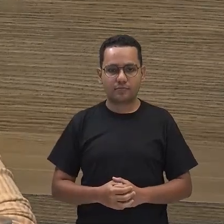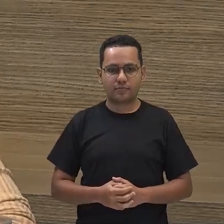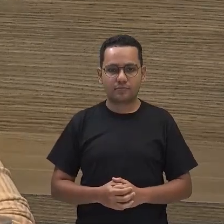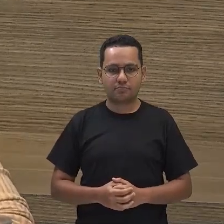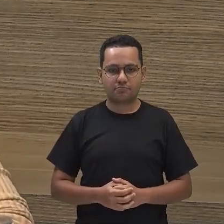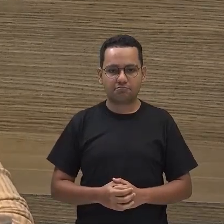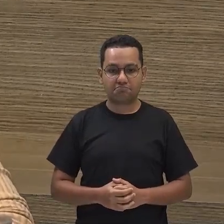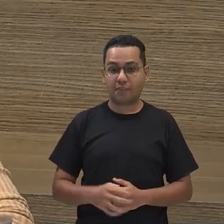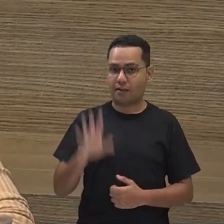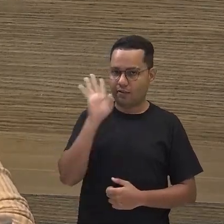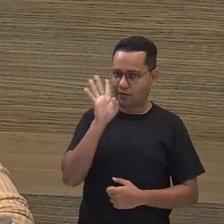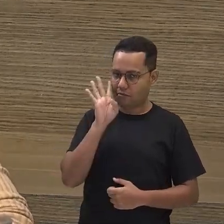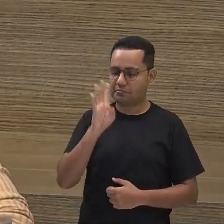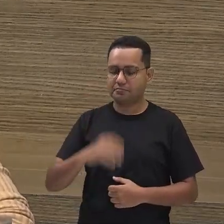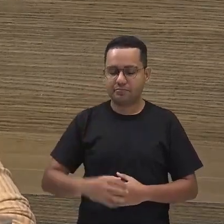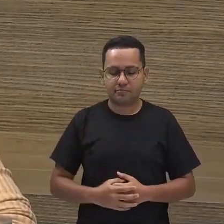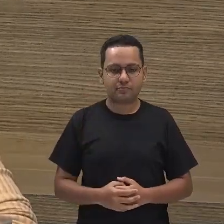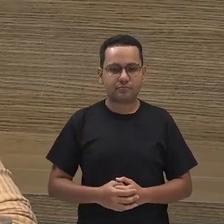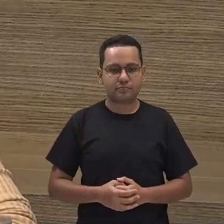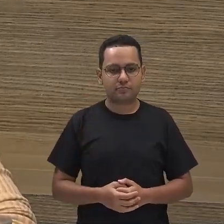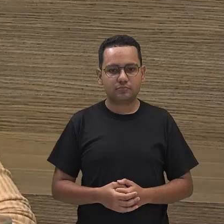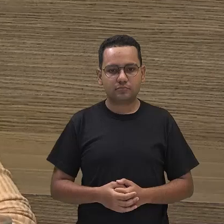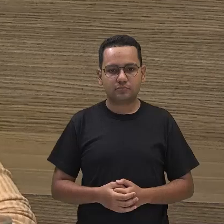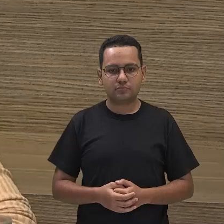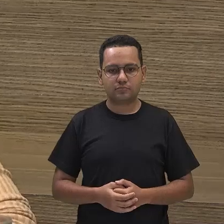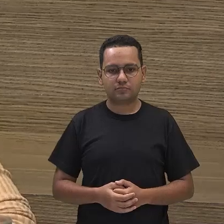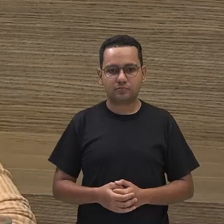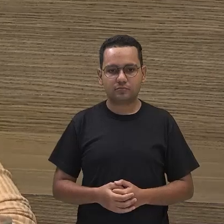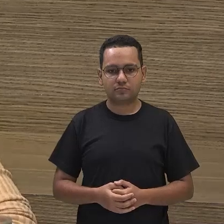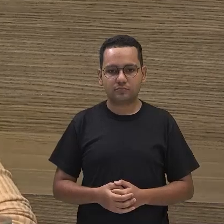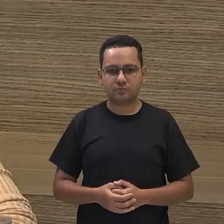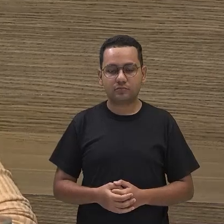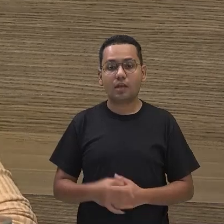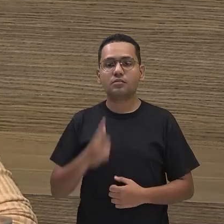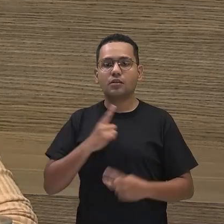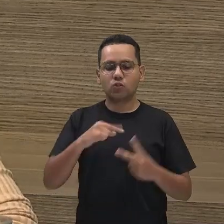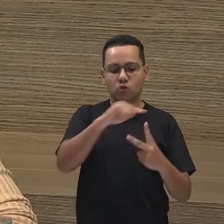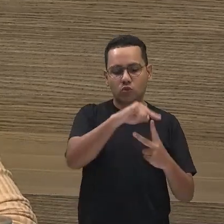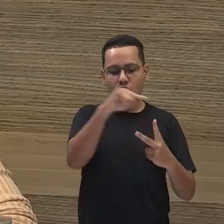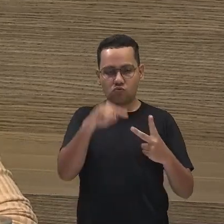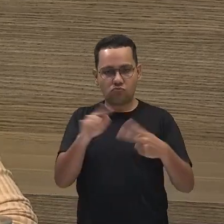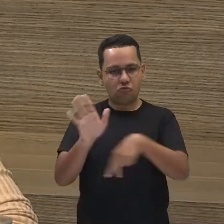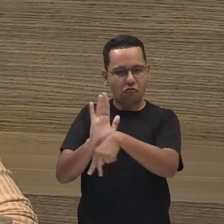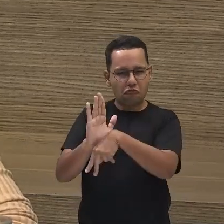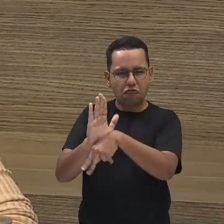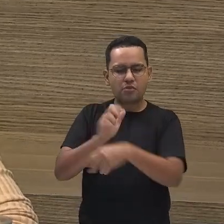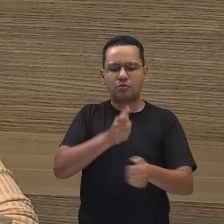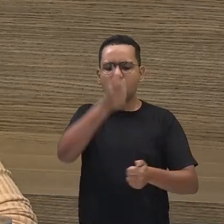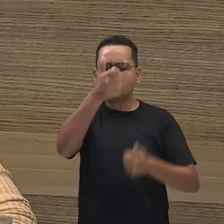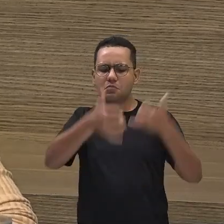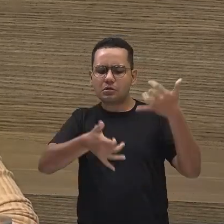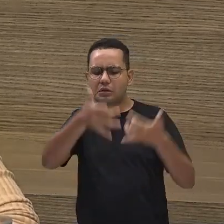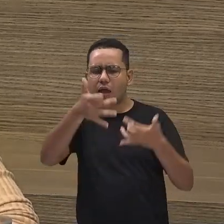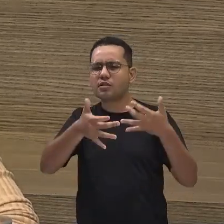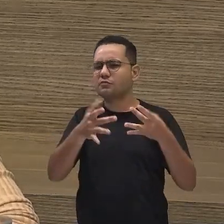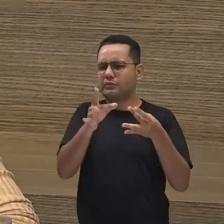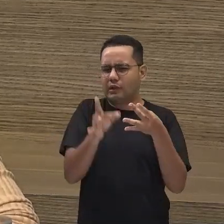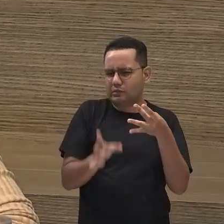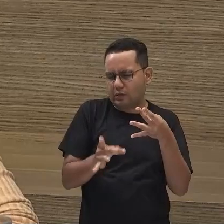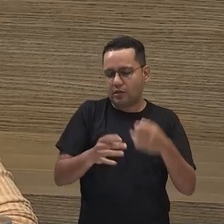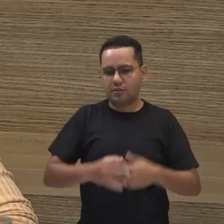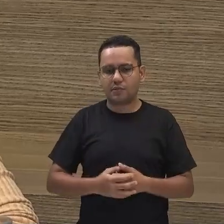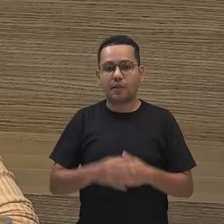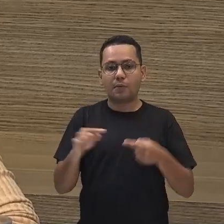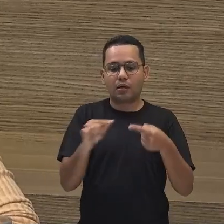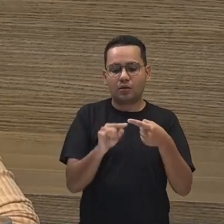Legal, né, professores? A gente trouxe aí para vocês os tutoriais, tá bom? Do uso, tanto na